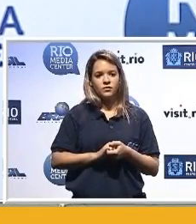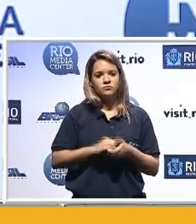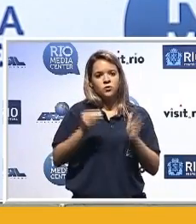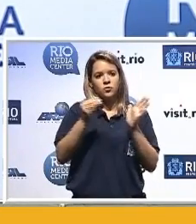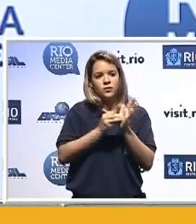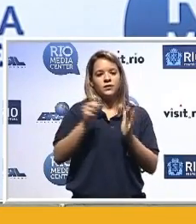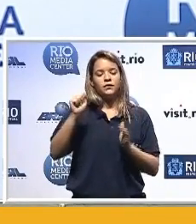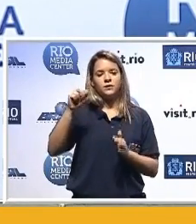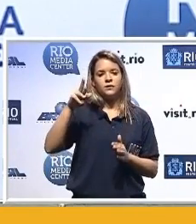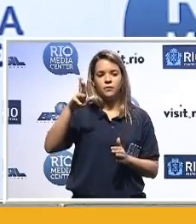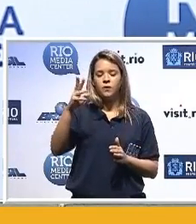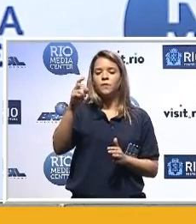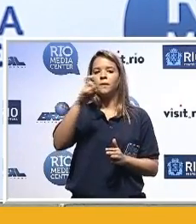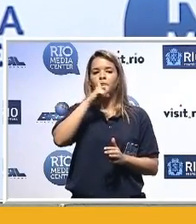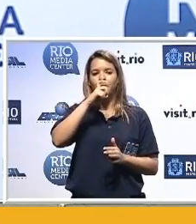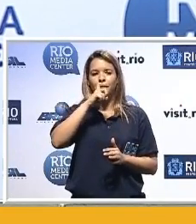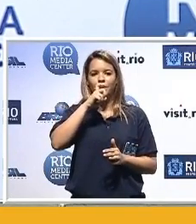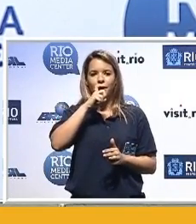Planalto.